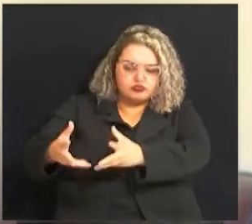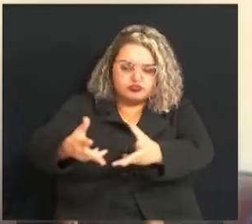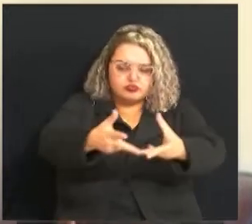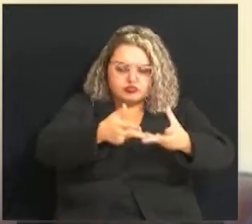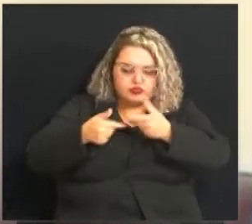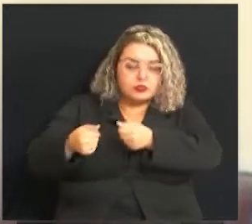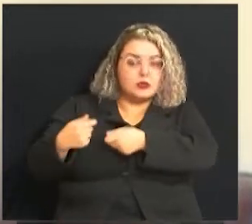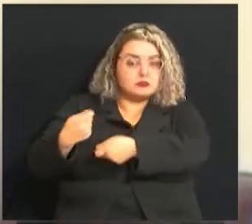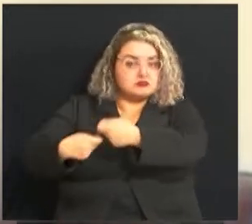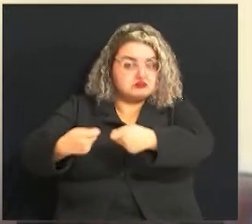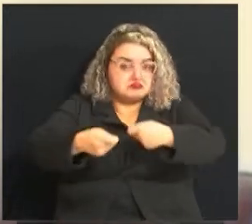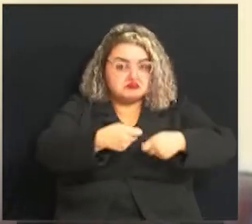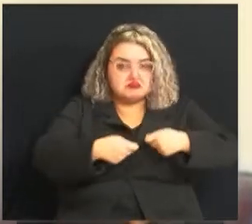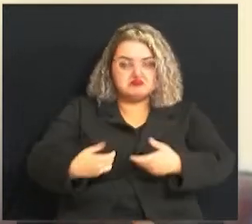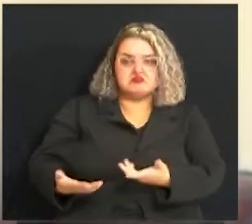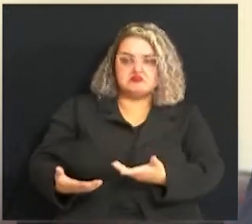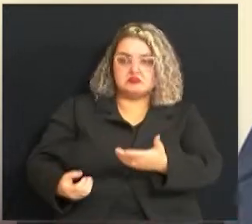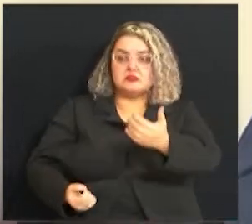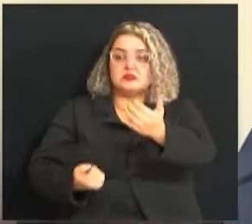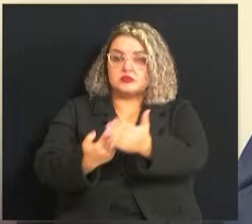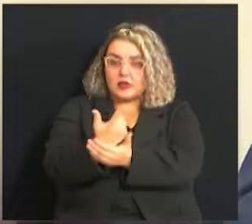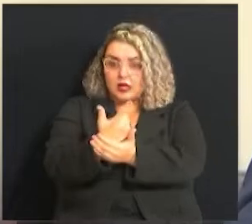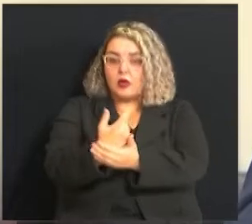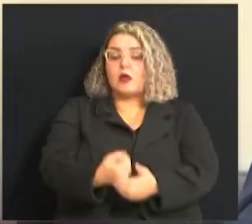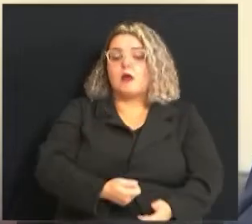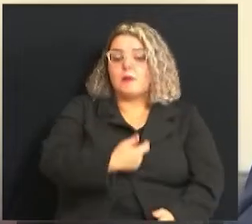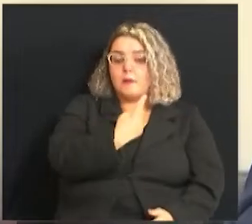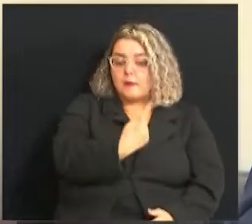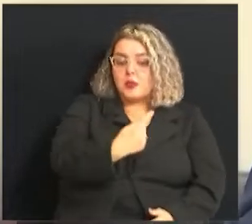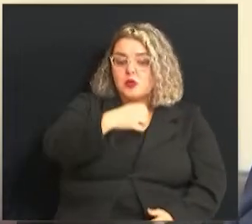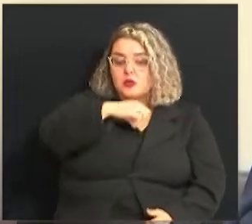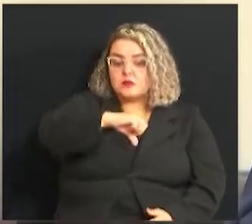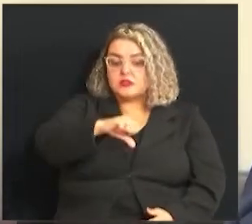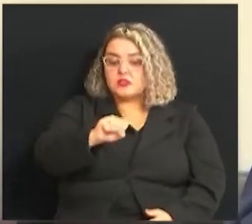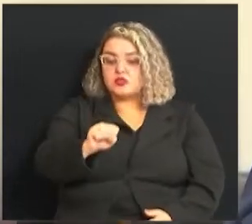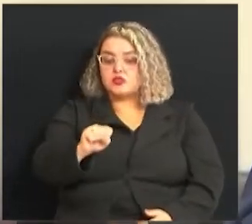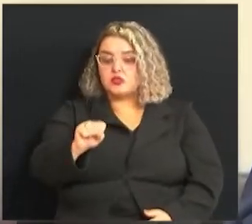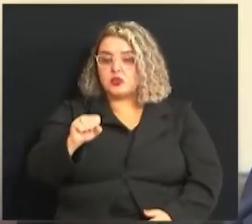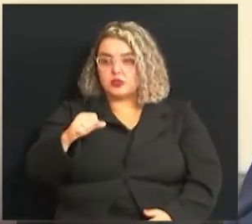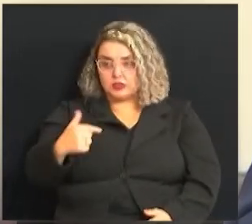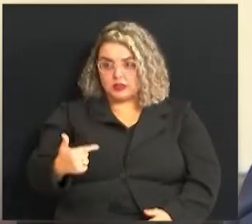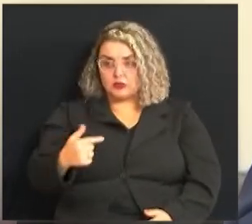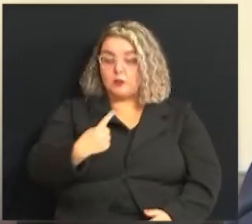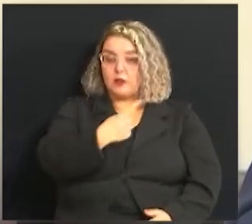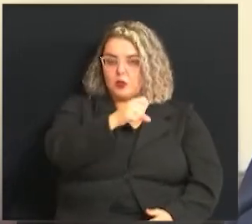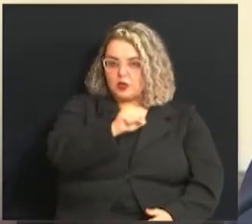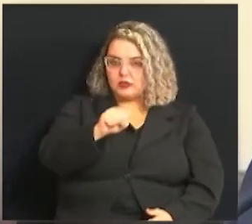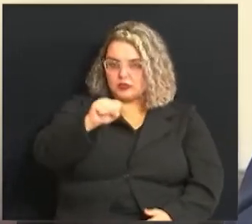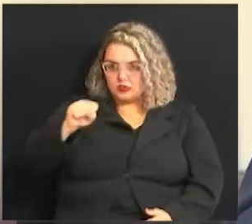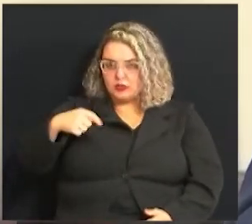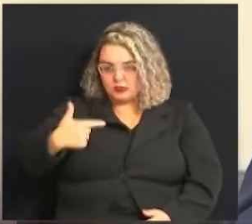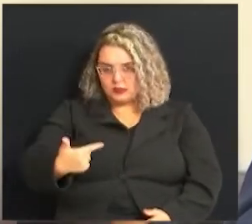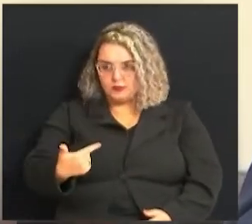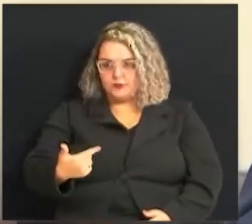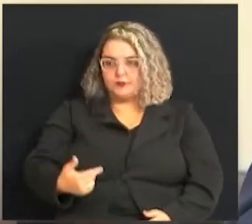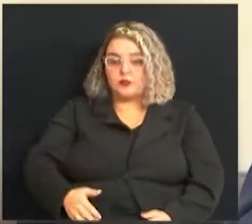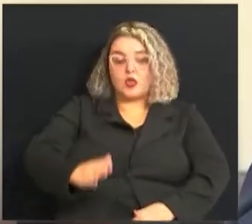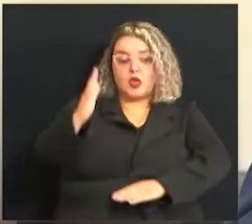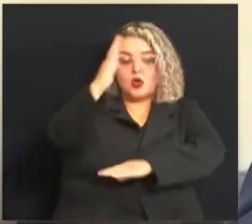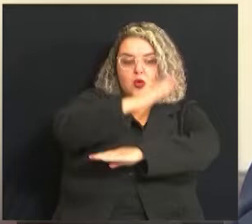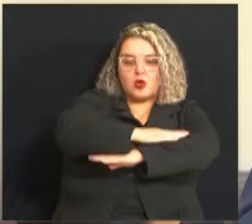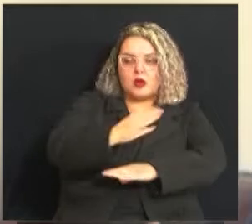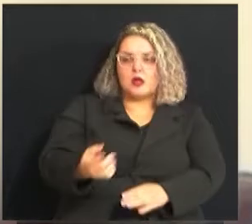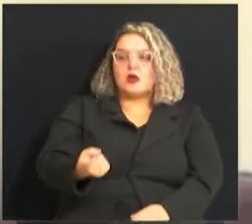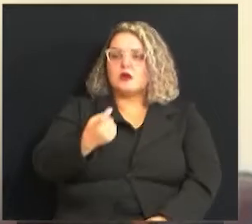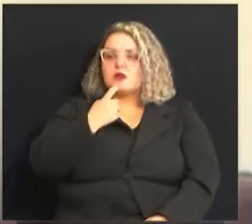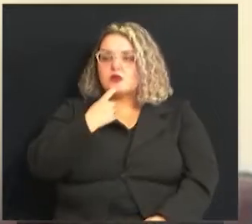de importante negócio, traduzindo na compra, em 1892, das linhas de bitola métrica da D. Rio Claro